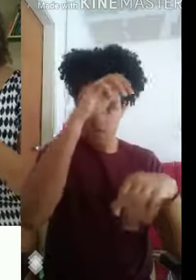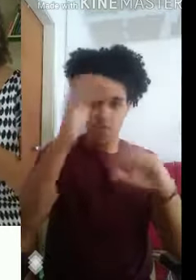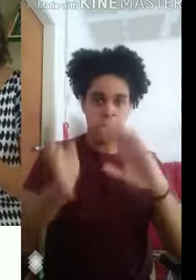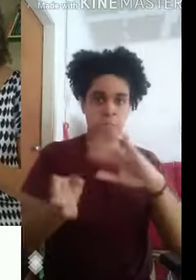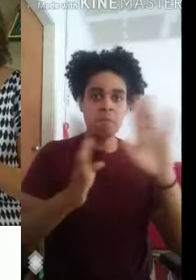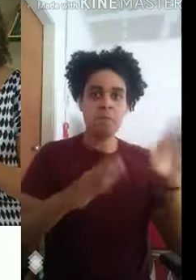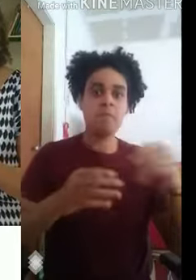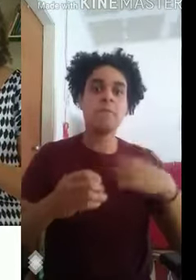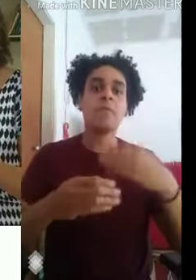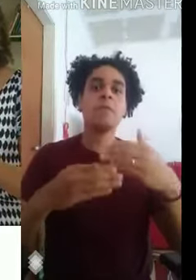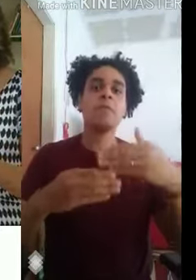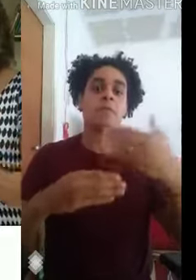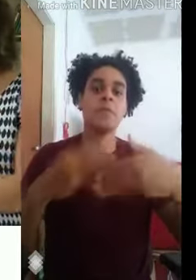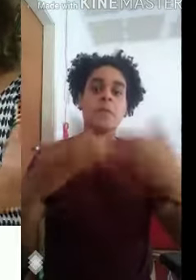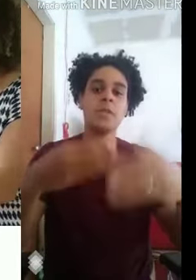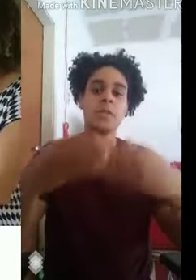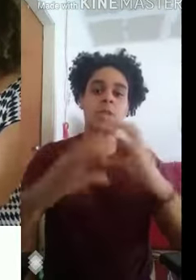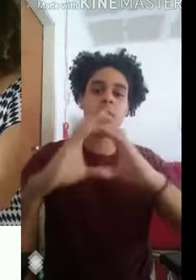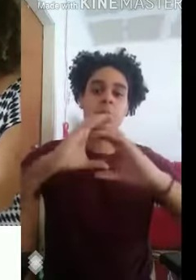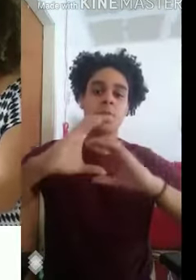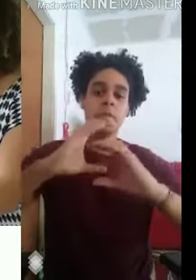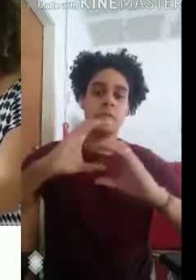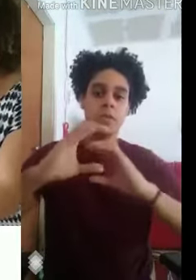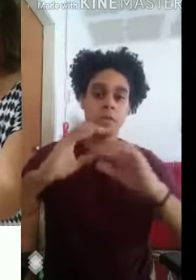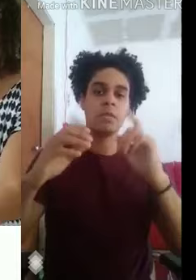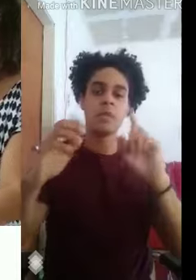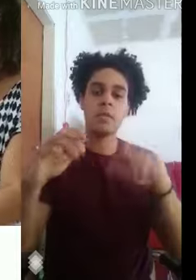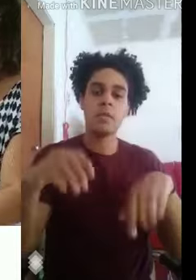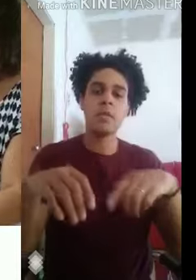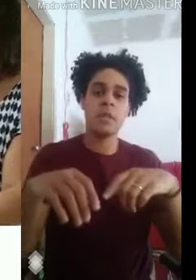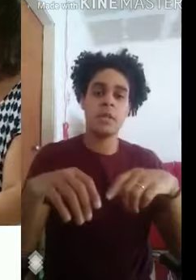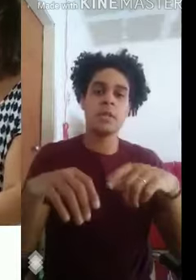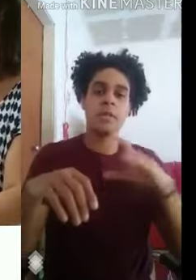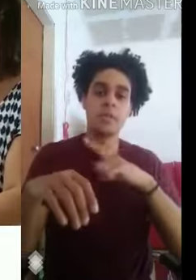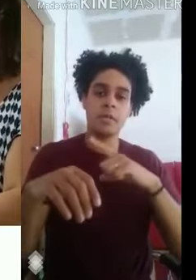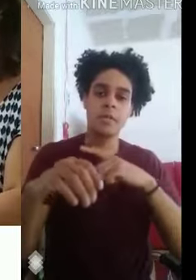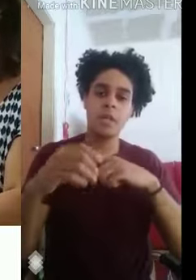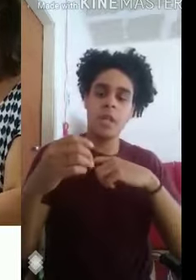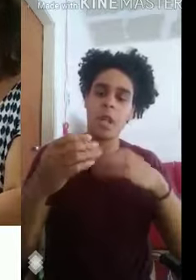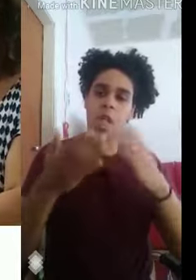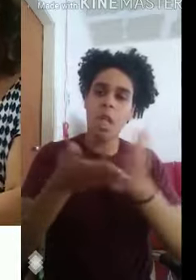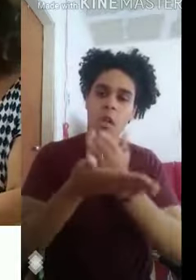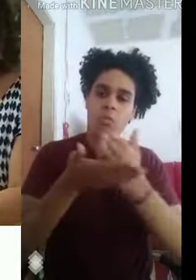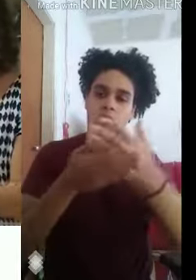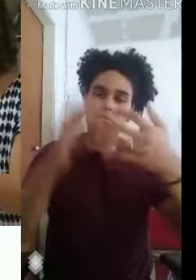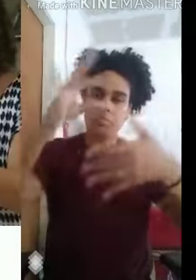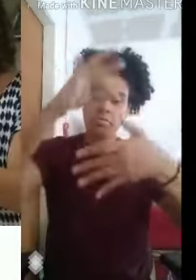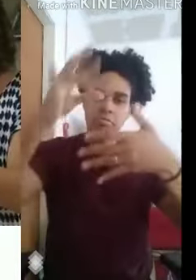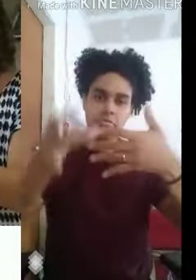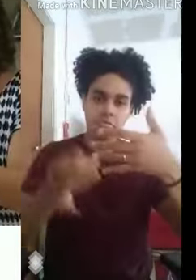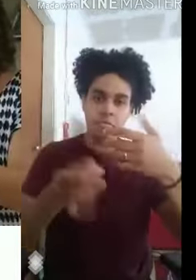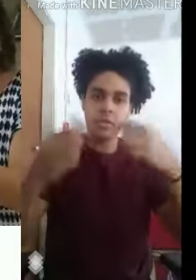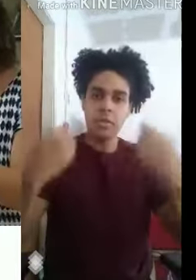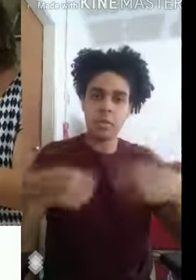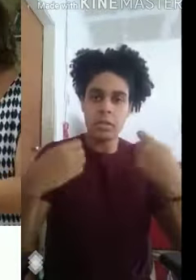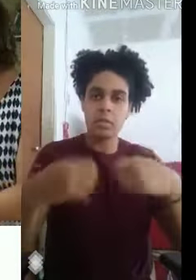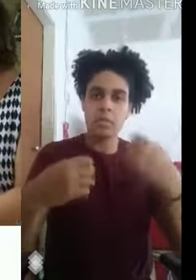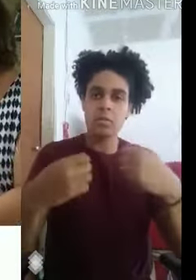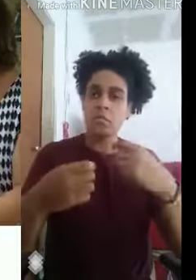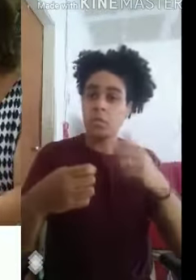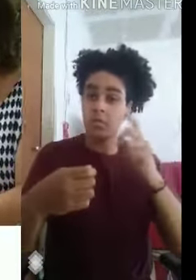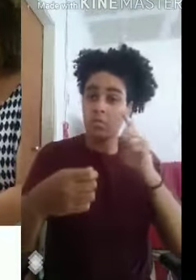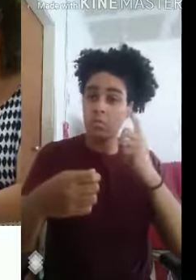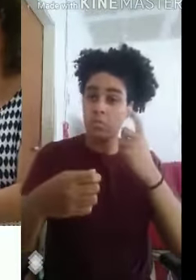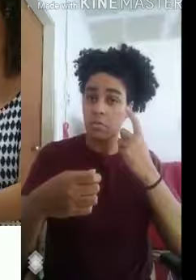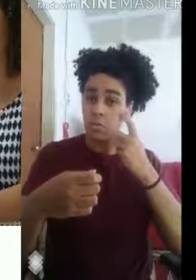o processo de comunicação ele está constituído de alguns elementos importantes de serem considerados. Deem uma olhada